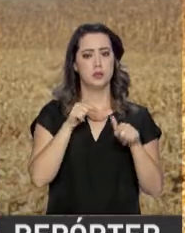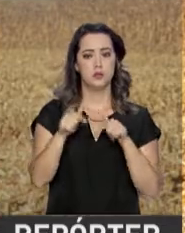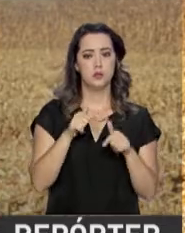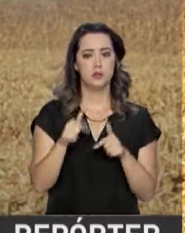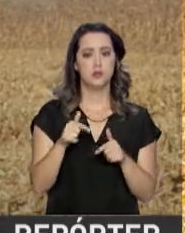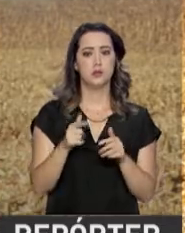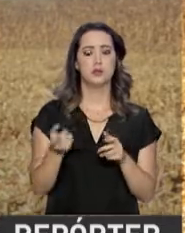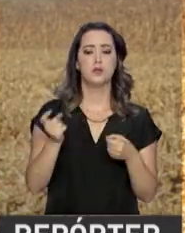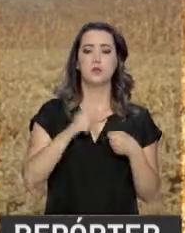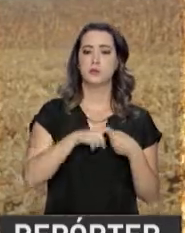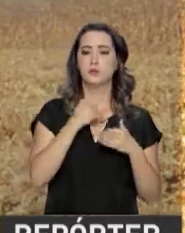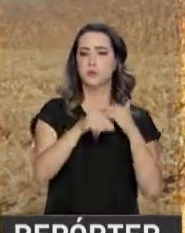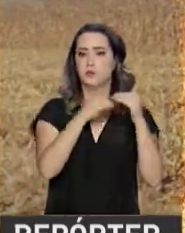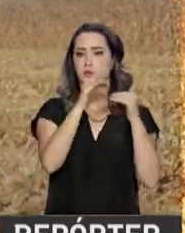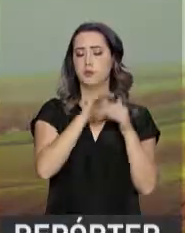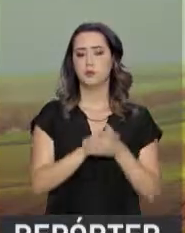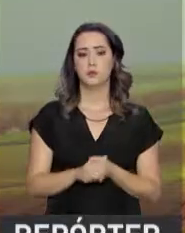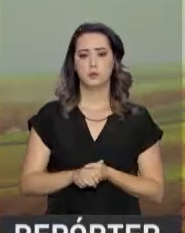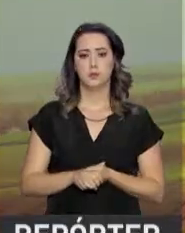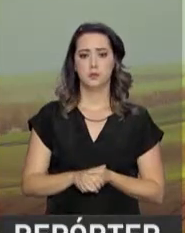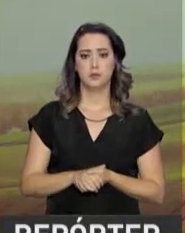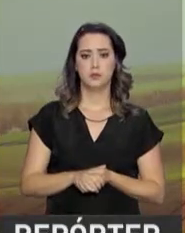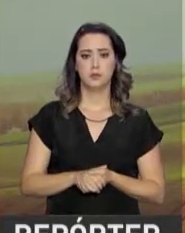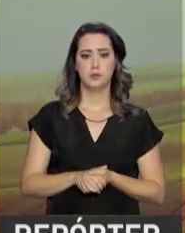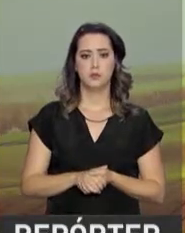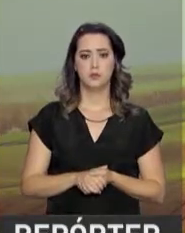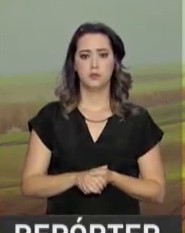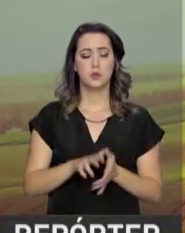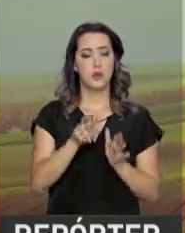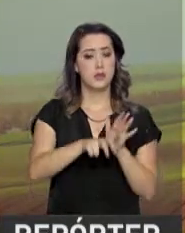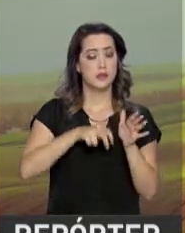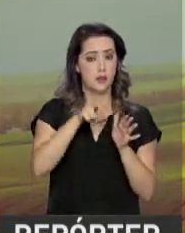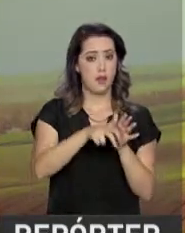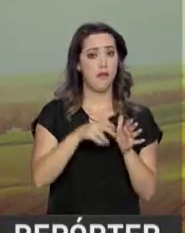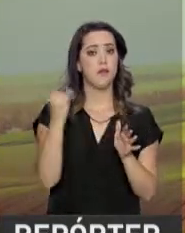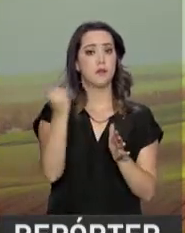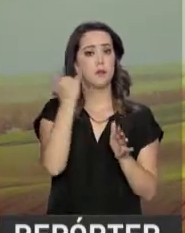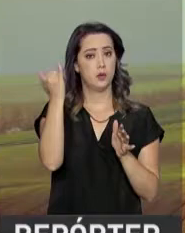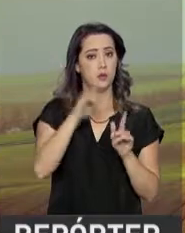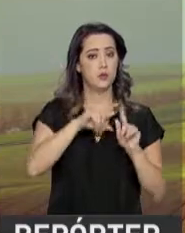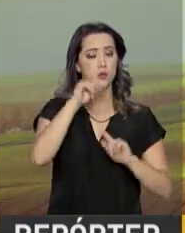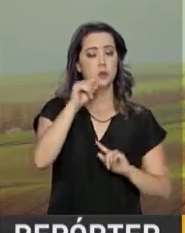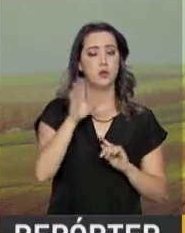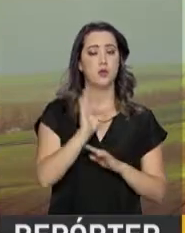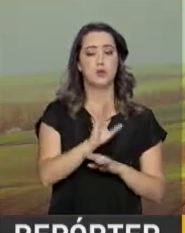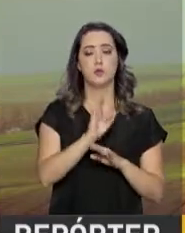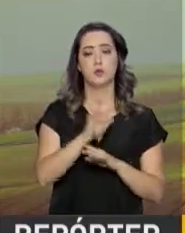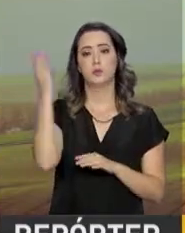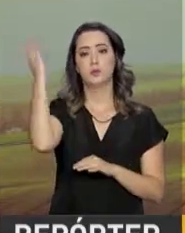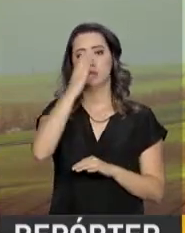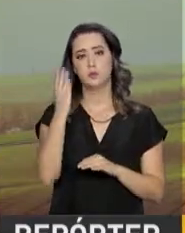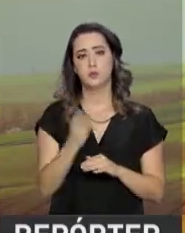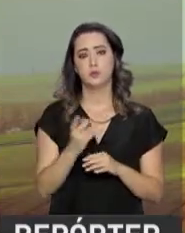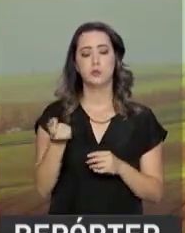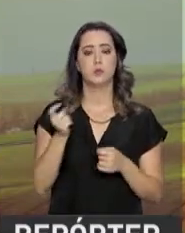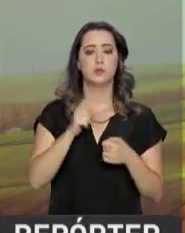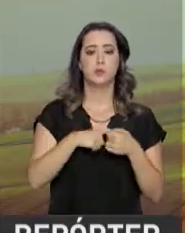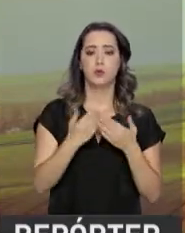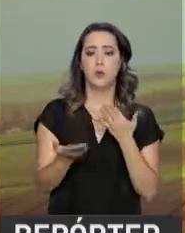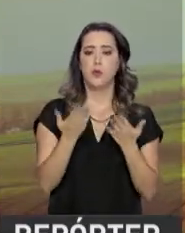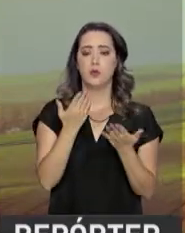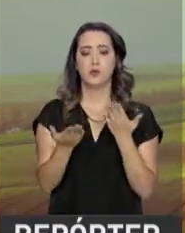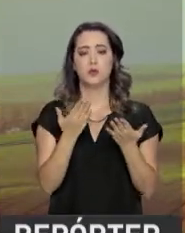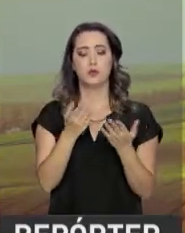na retomada do crescimento da safra farta então isso tem ajudado muito o brasil na questão da sua balança